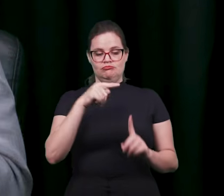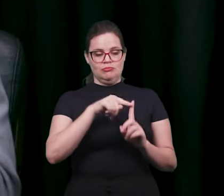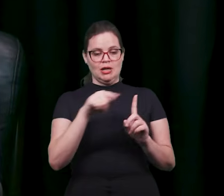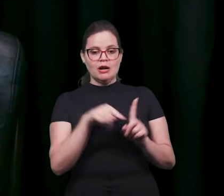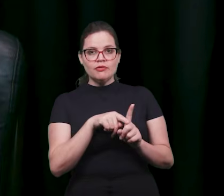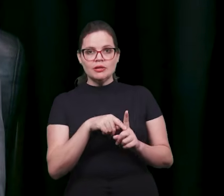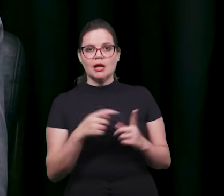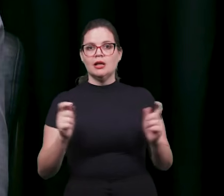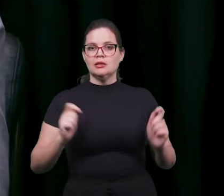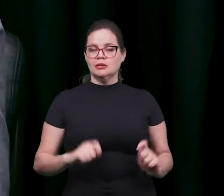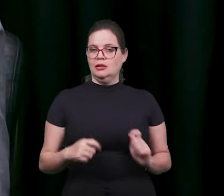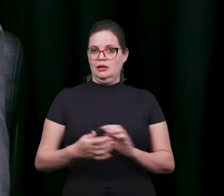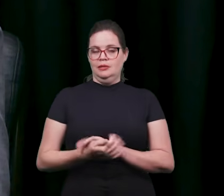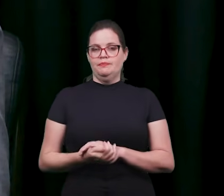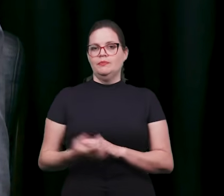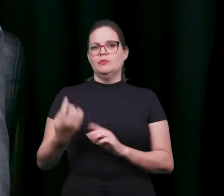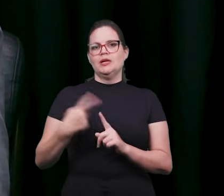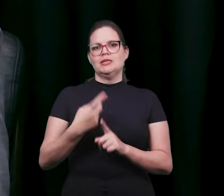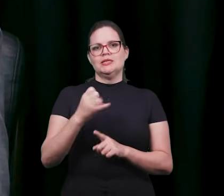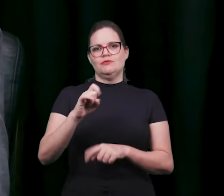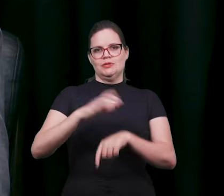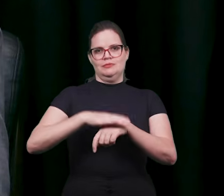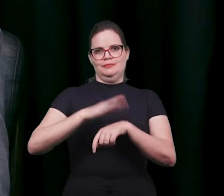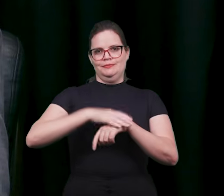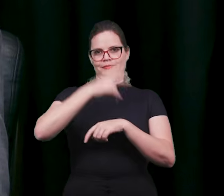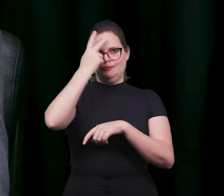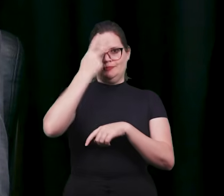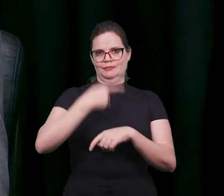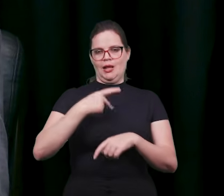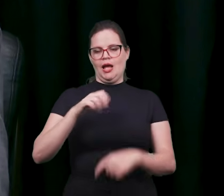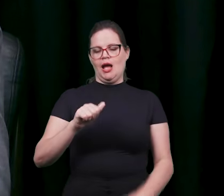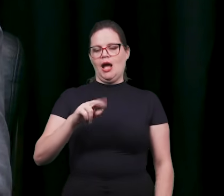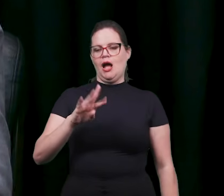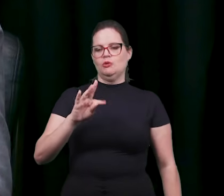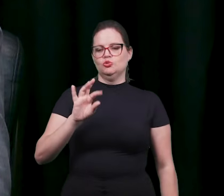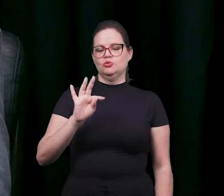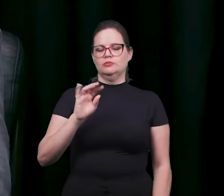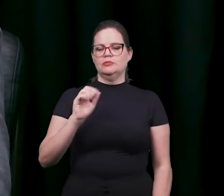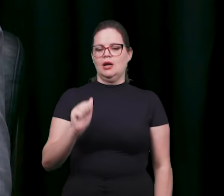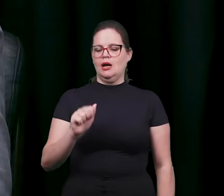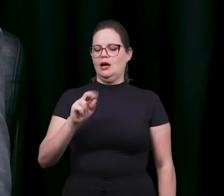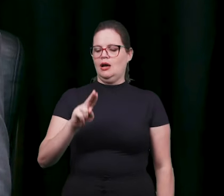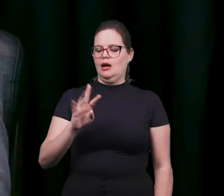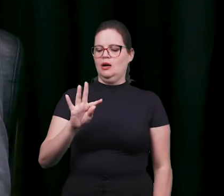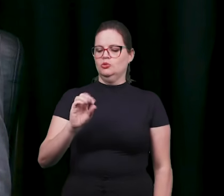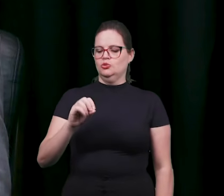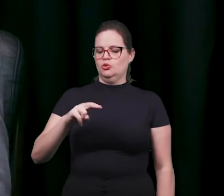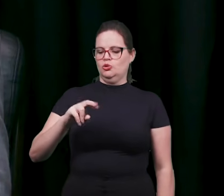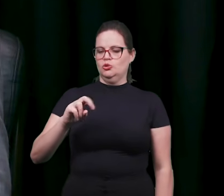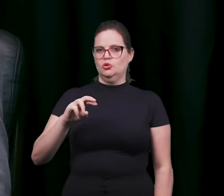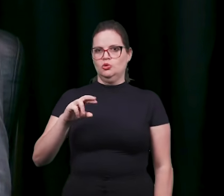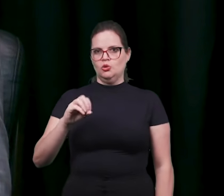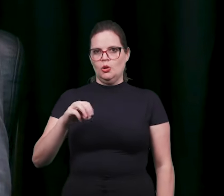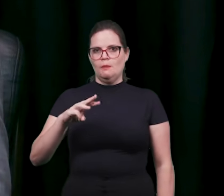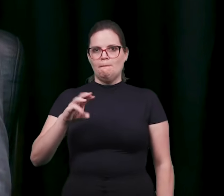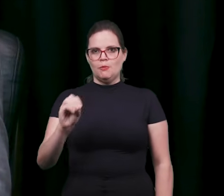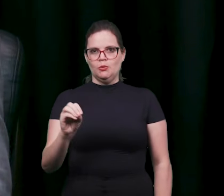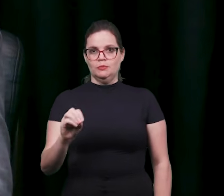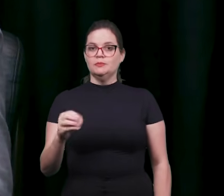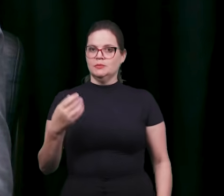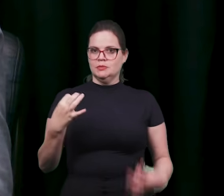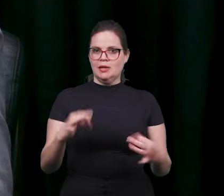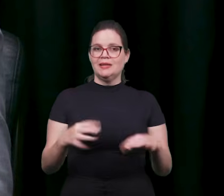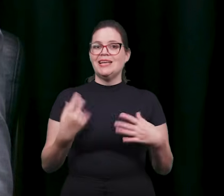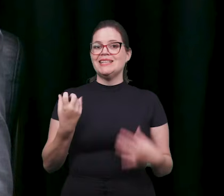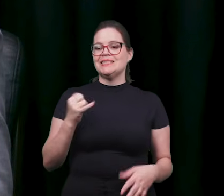quando você é um autônomo, e talvez seja até mais característico do autônomo, quando ele passa mal, ou quando